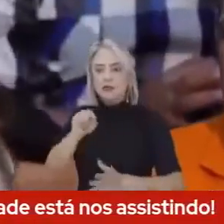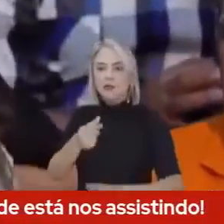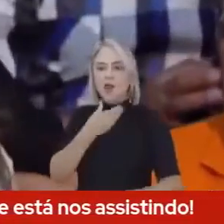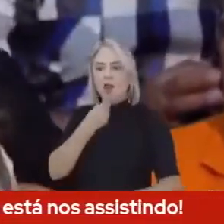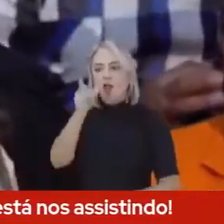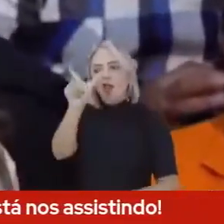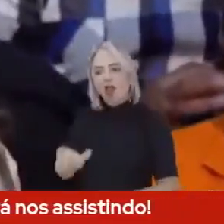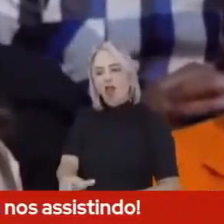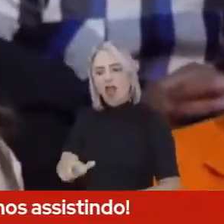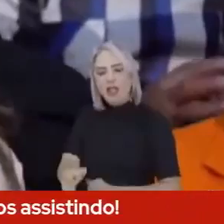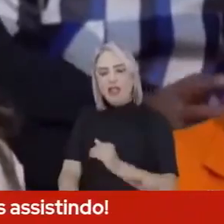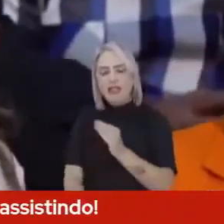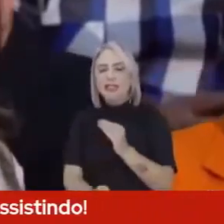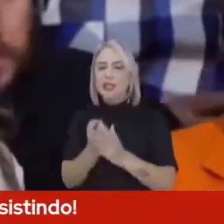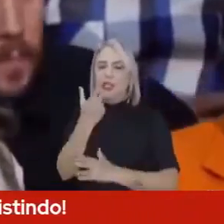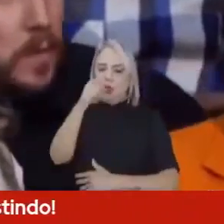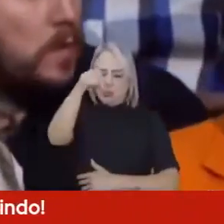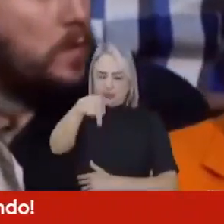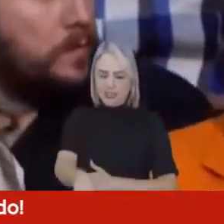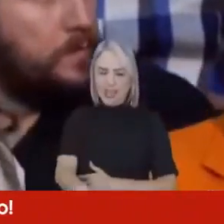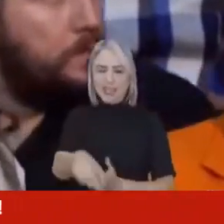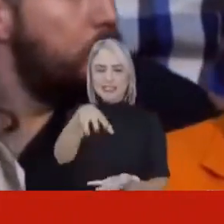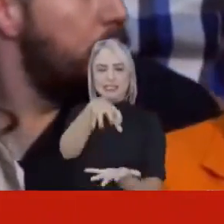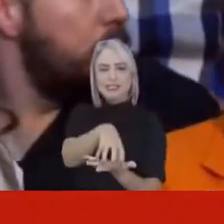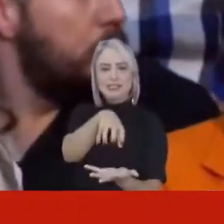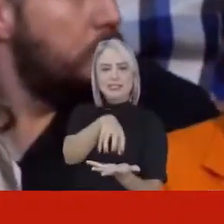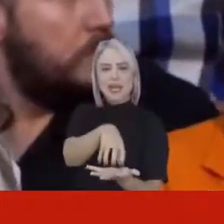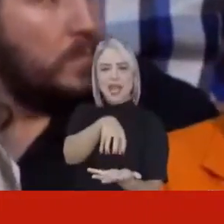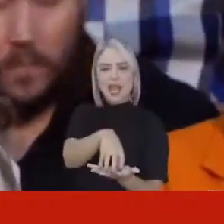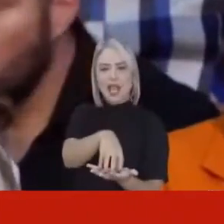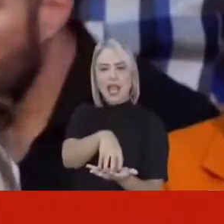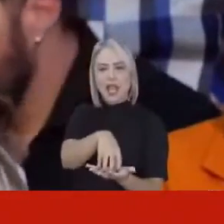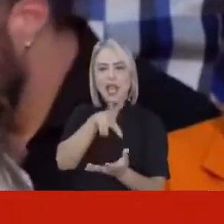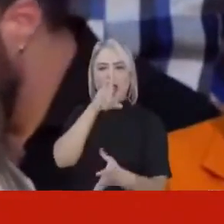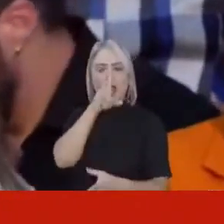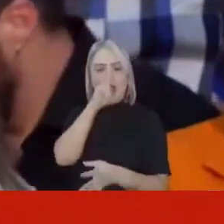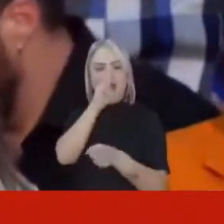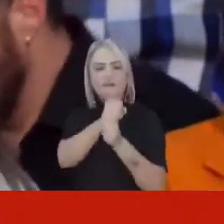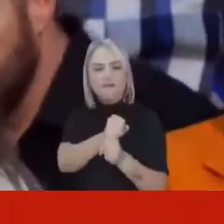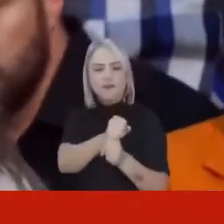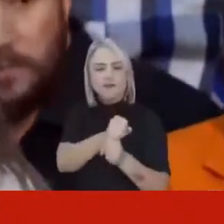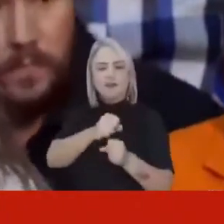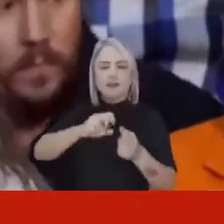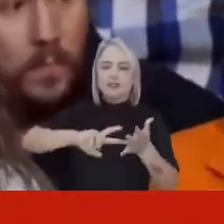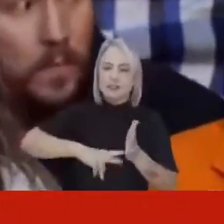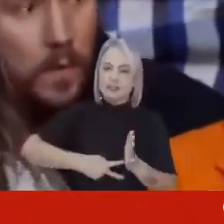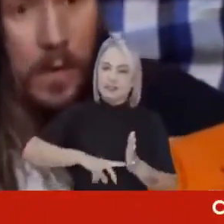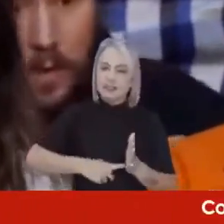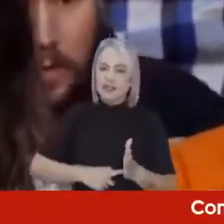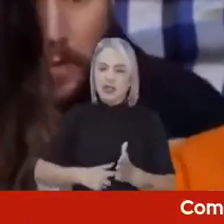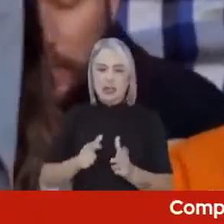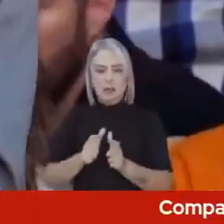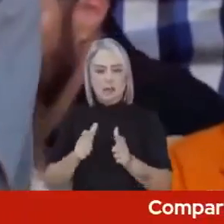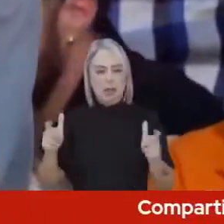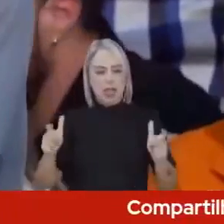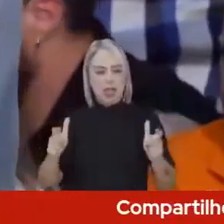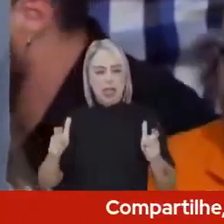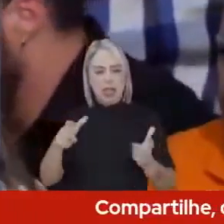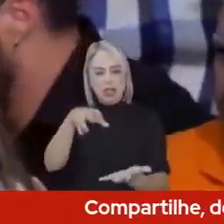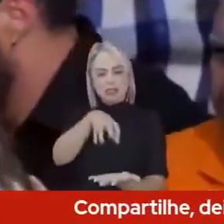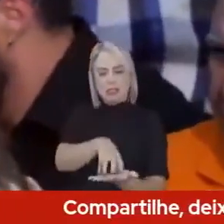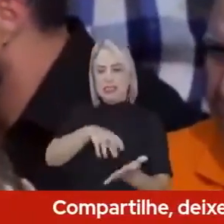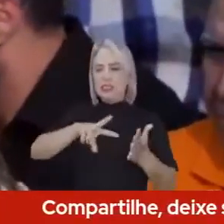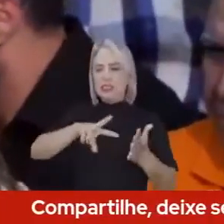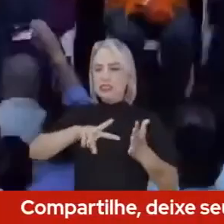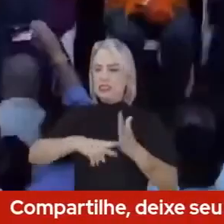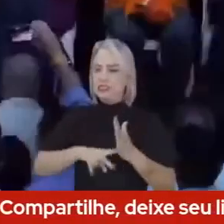fundadores desta central, a Força Sindical, uma das maiores centrais sindicais